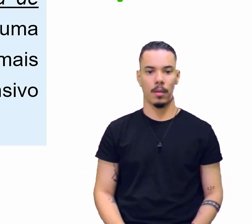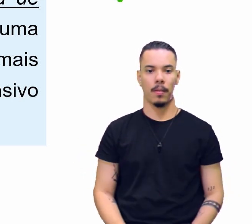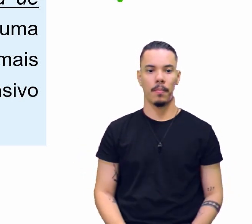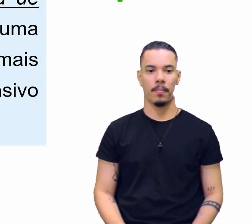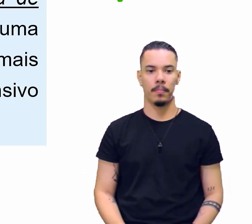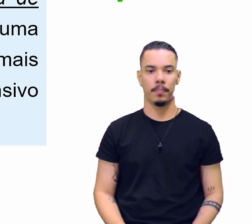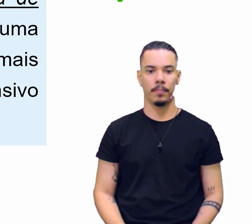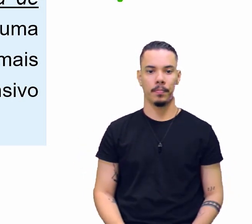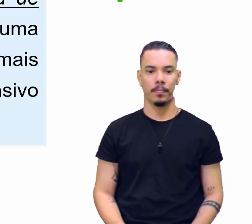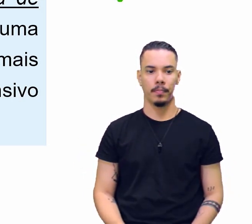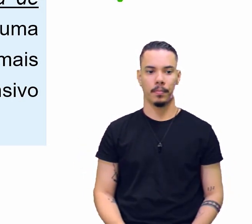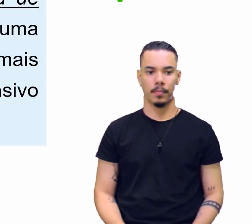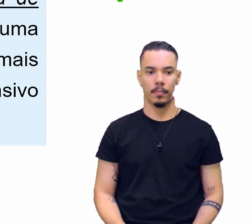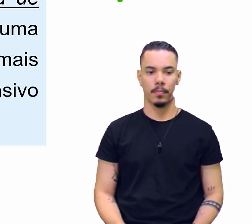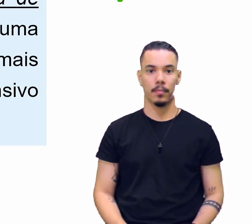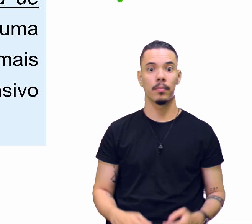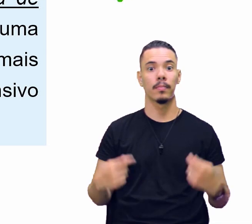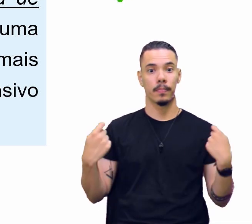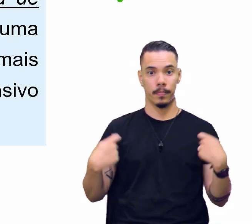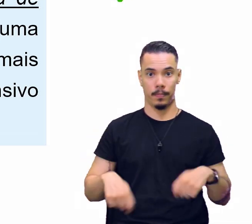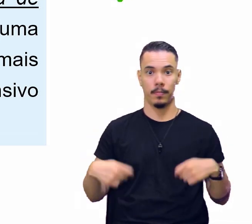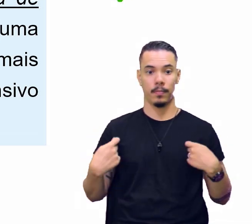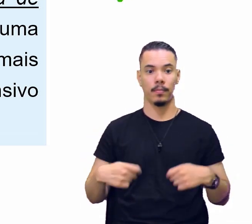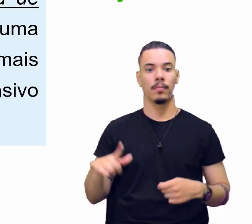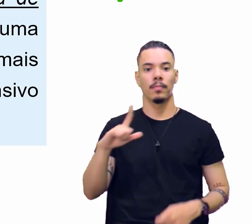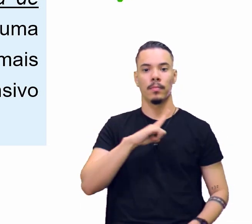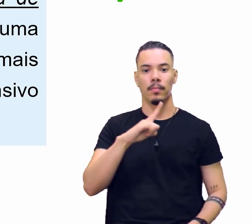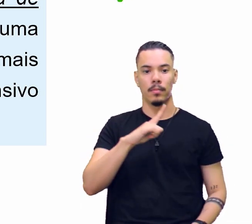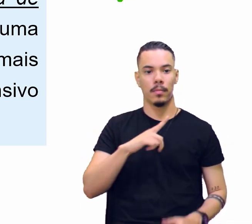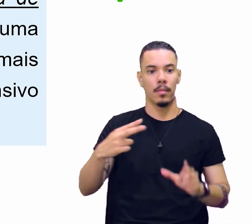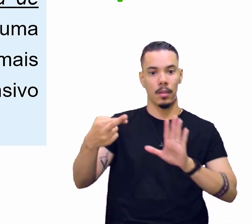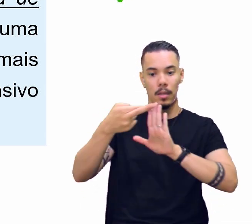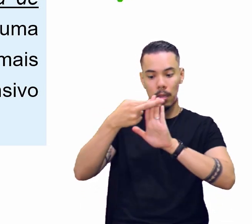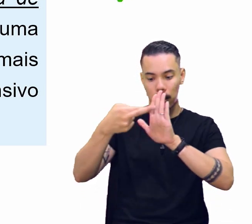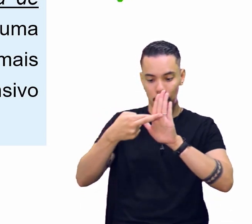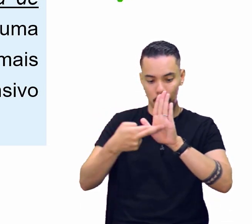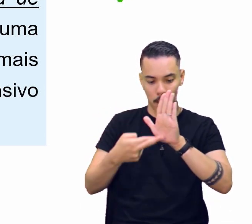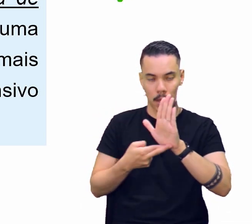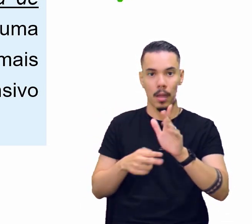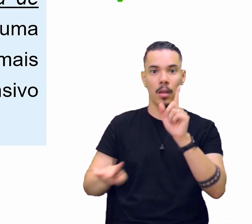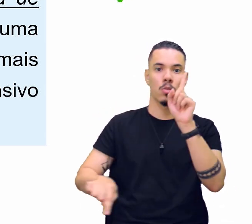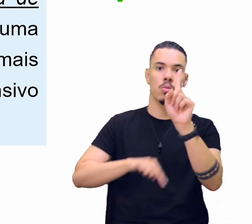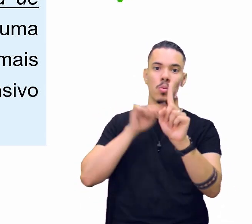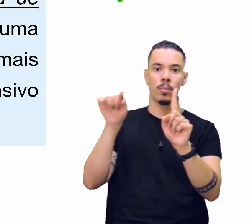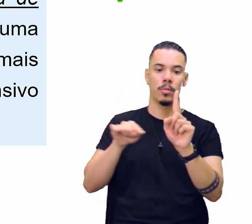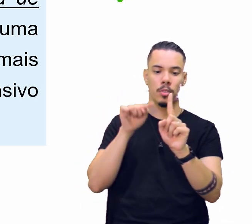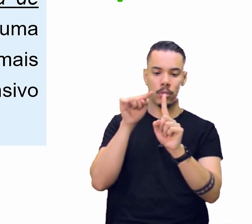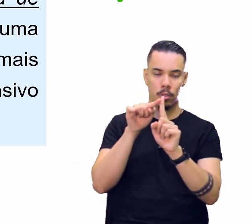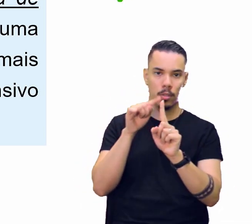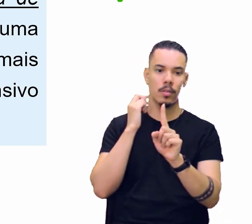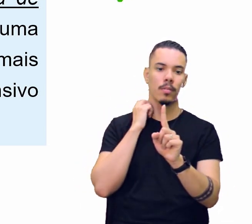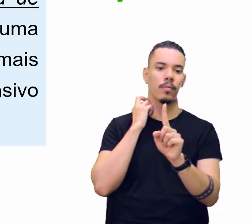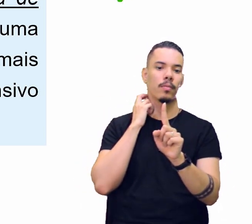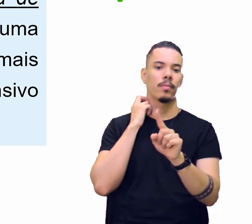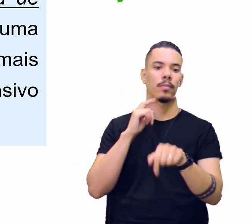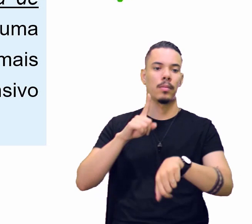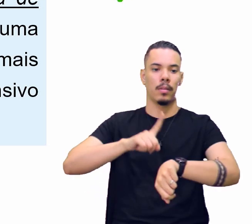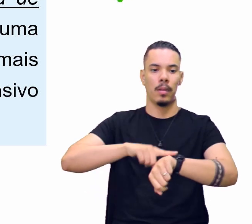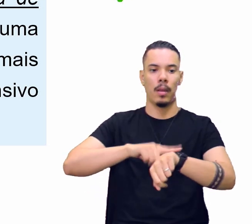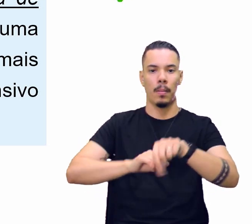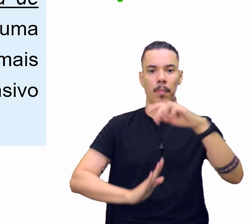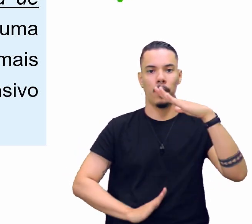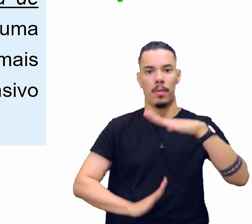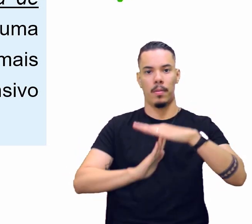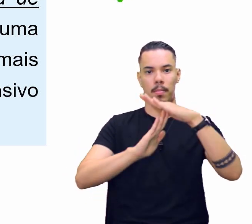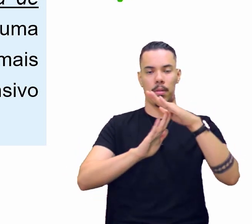No debate regrado é preciso que se estabeleçam regras, os objetivos, o tempo limite